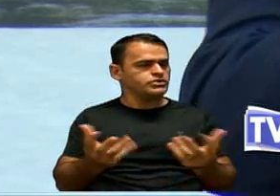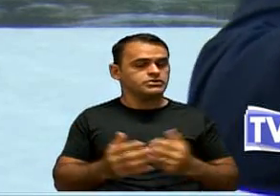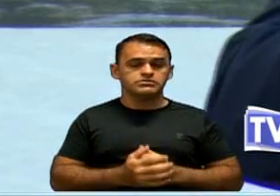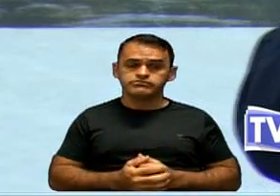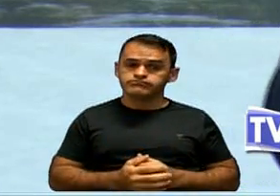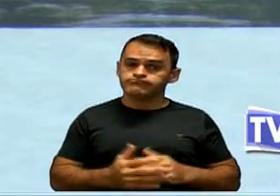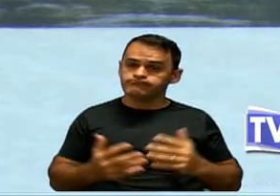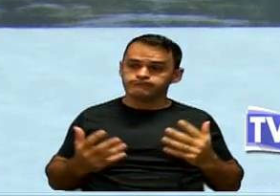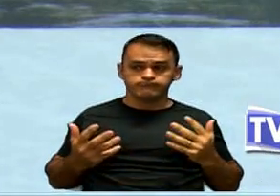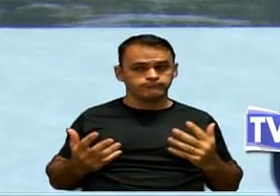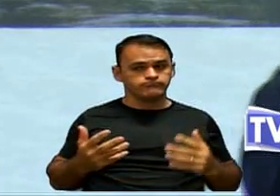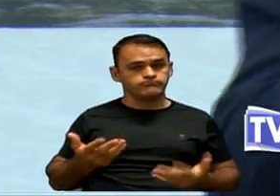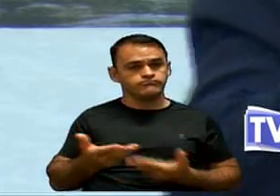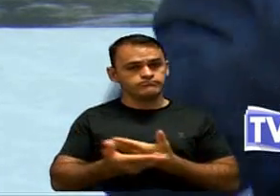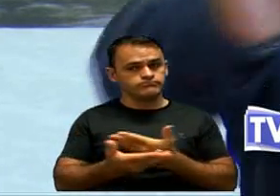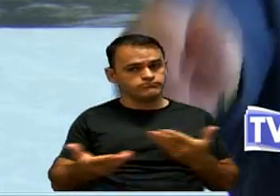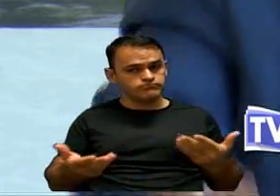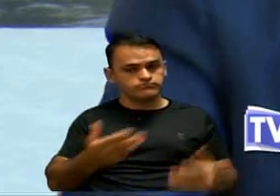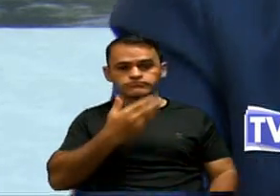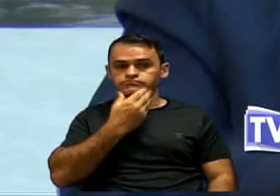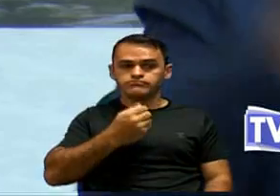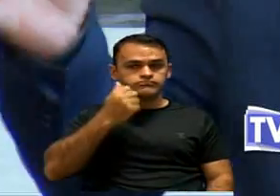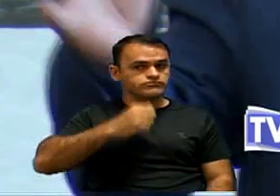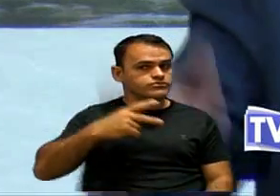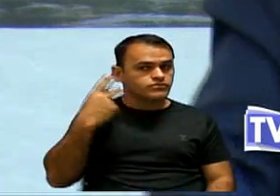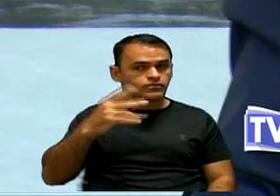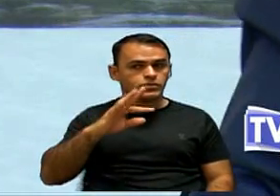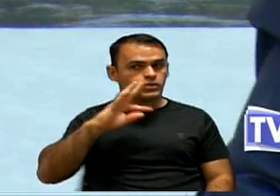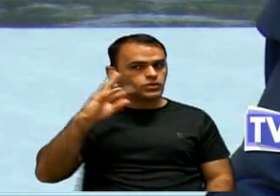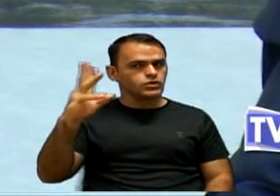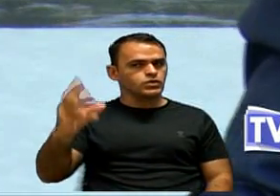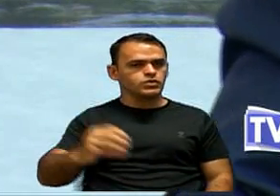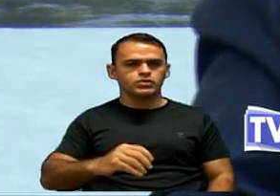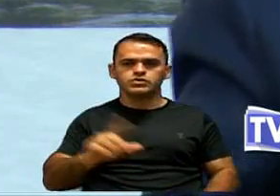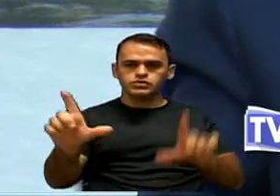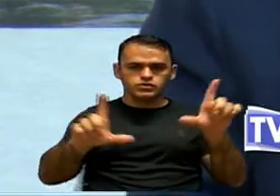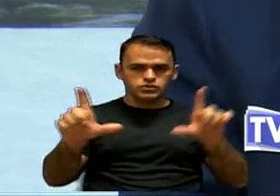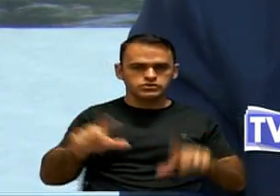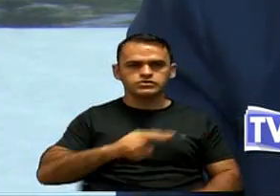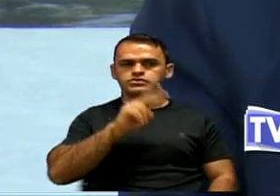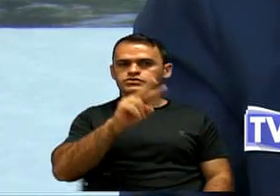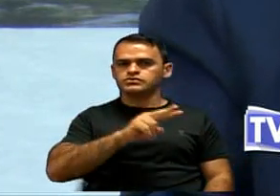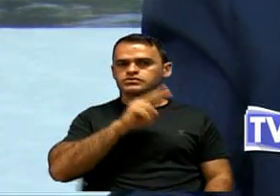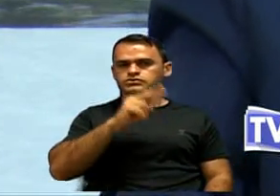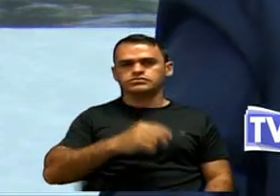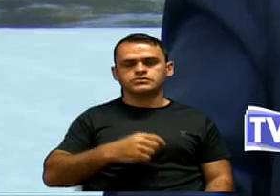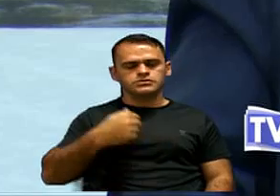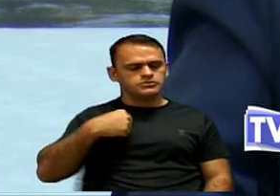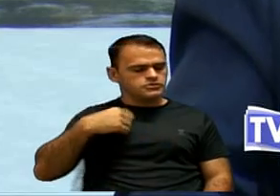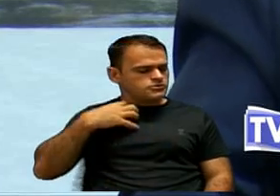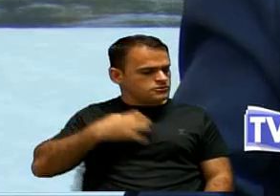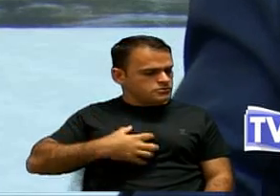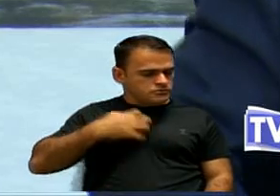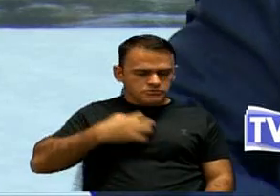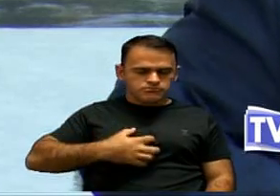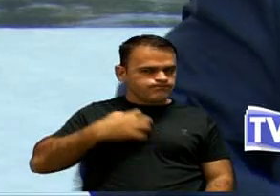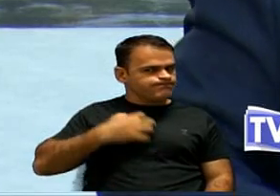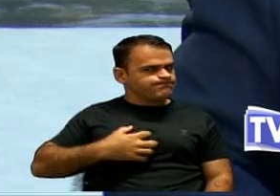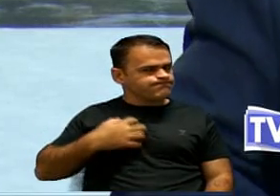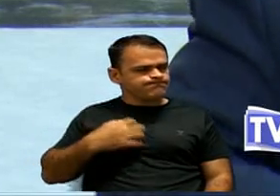Portanto, senhores vereadores, senhoras vereadoras, todos aqui que estão nos assistindo, eu fico indignado